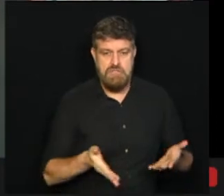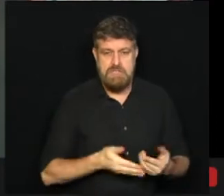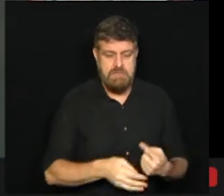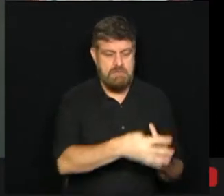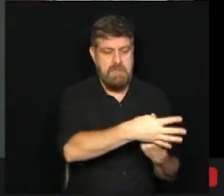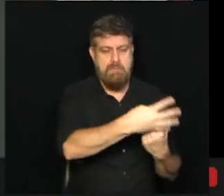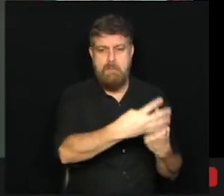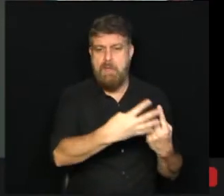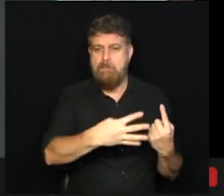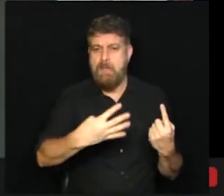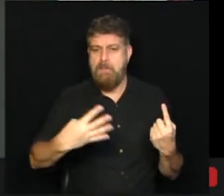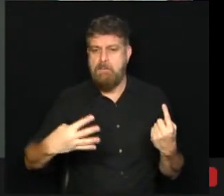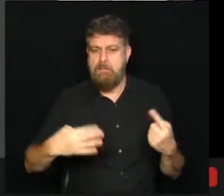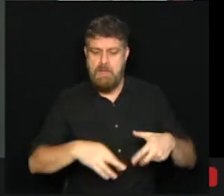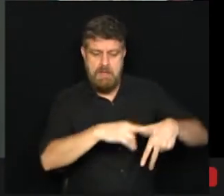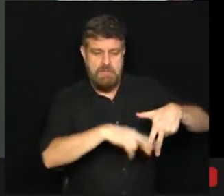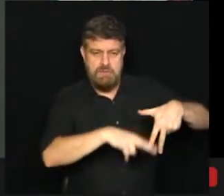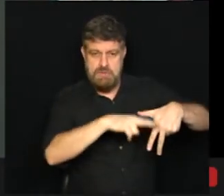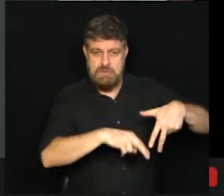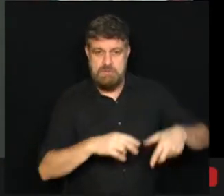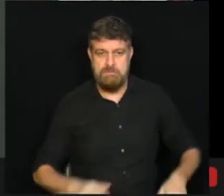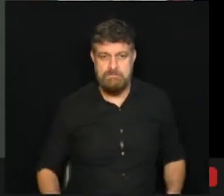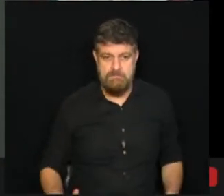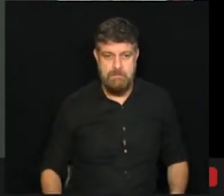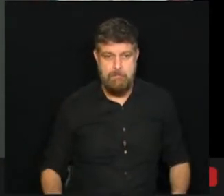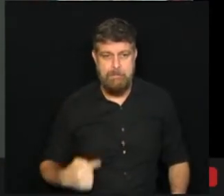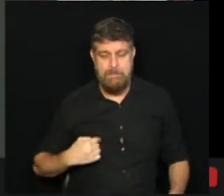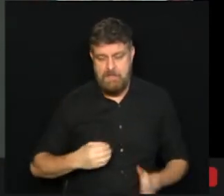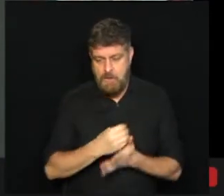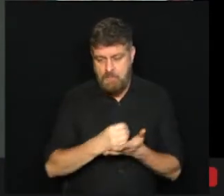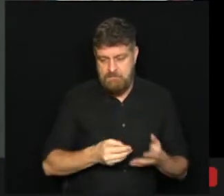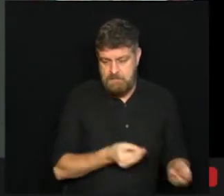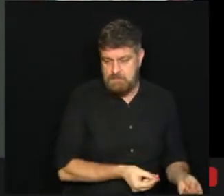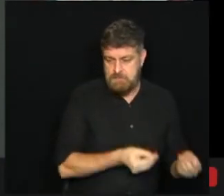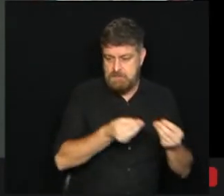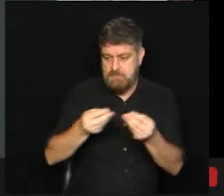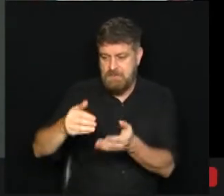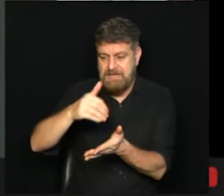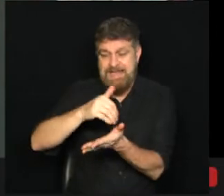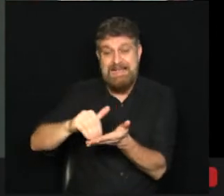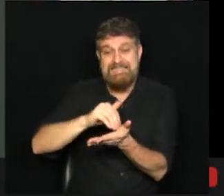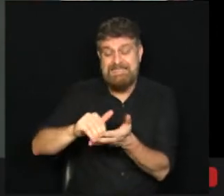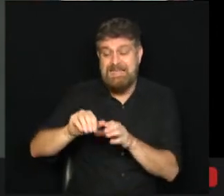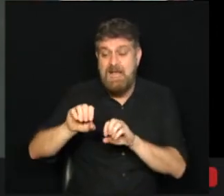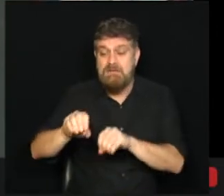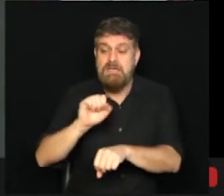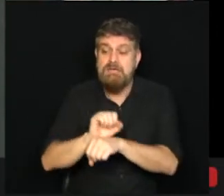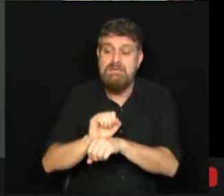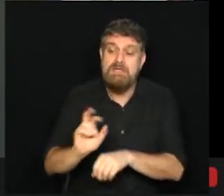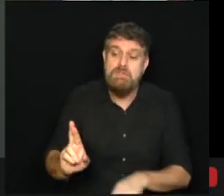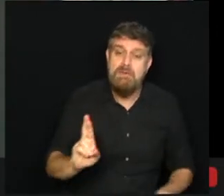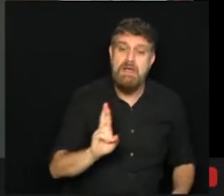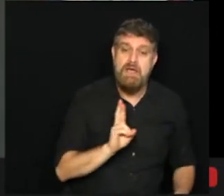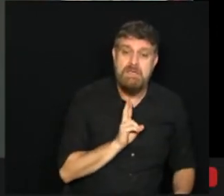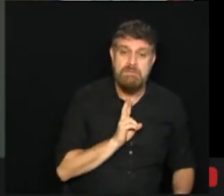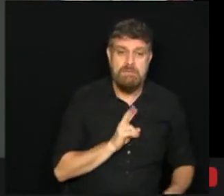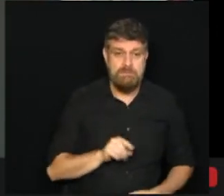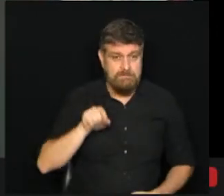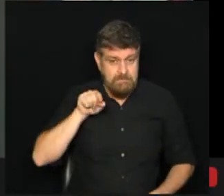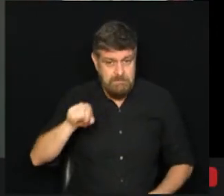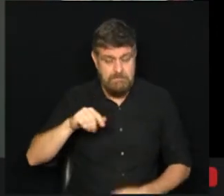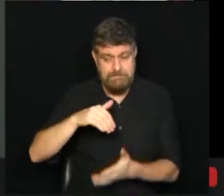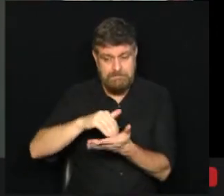de gênero. O CONDEP direcionou diversos ofícios à Secretaria Estadual de Educação, que inclusive